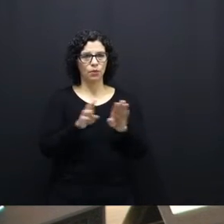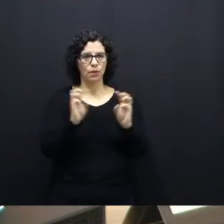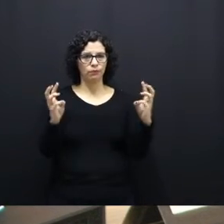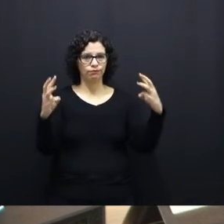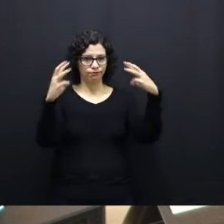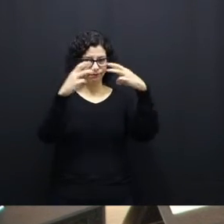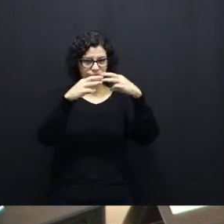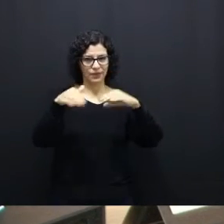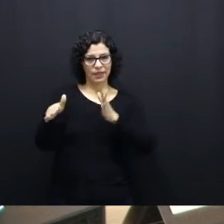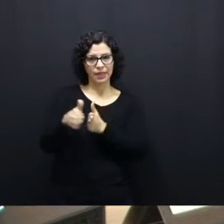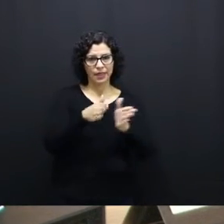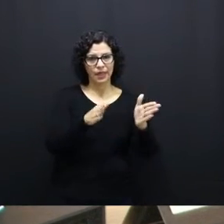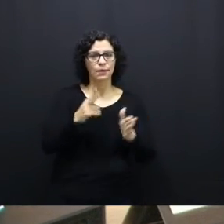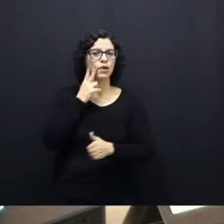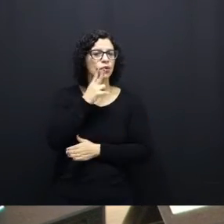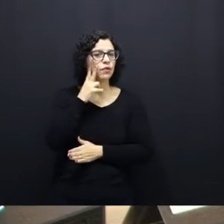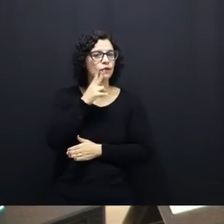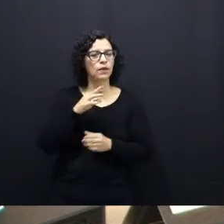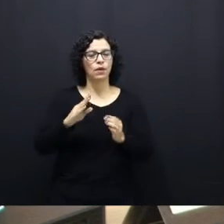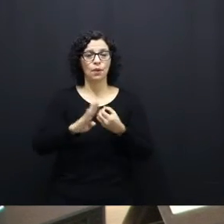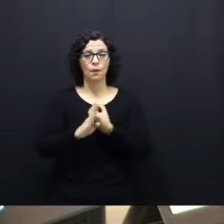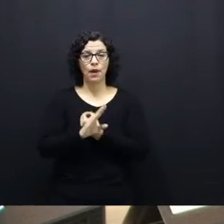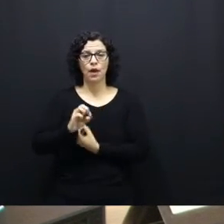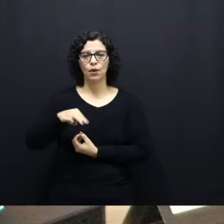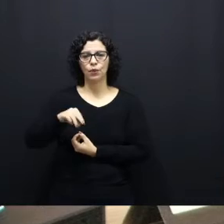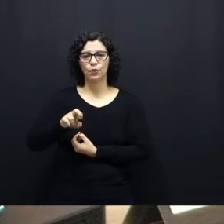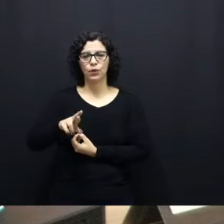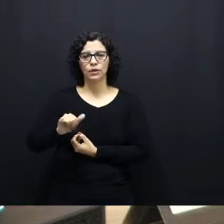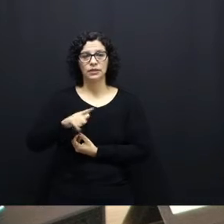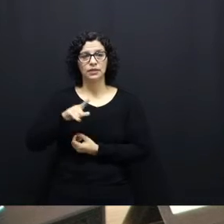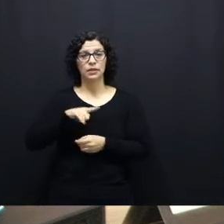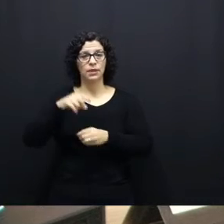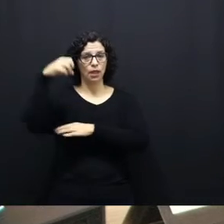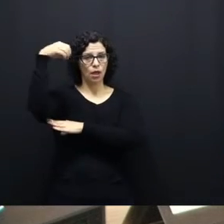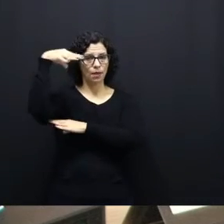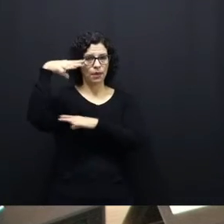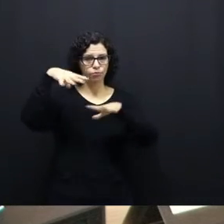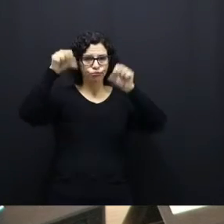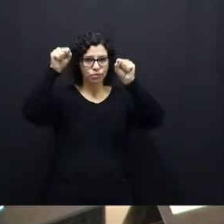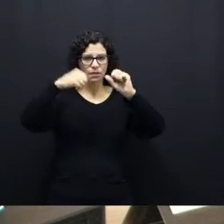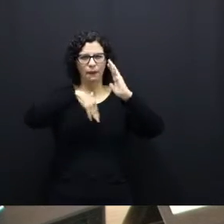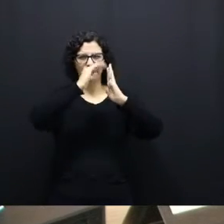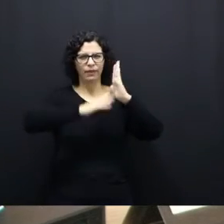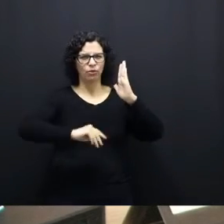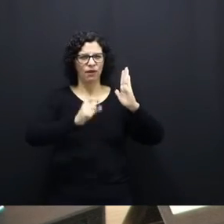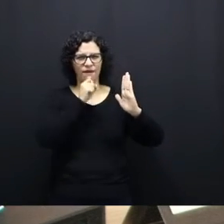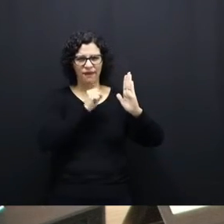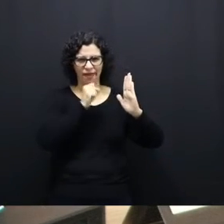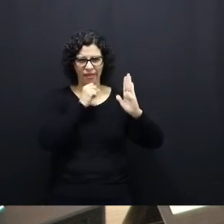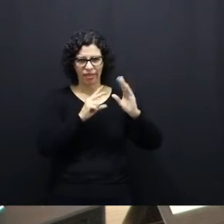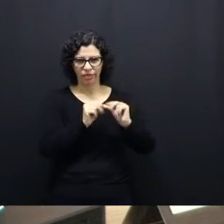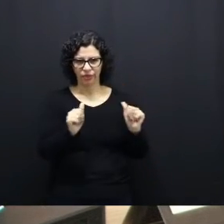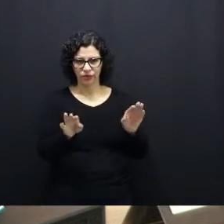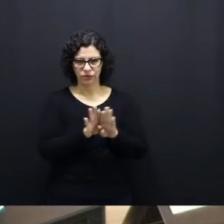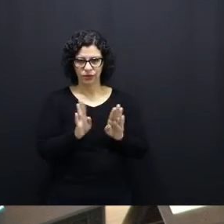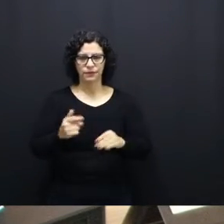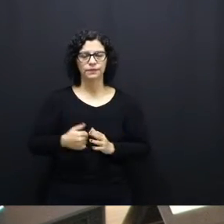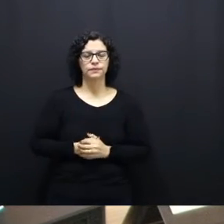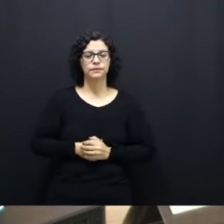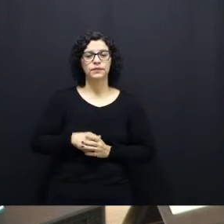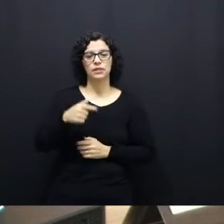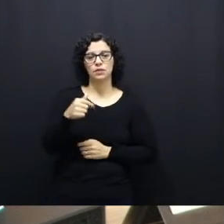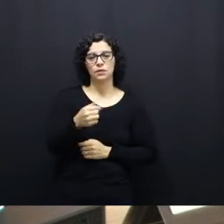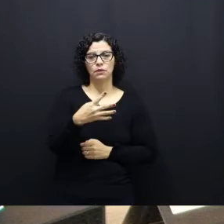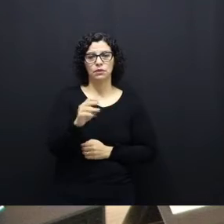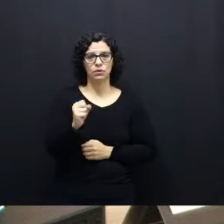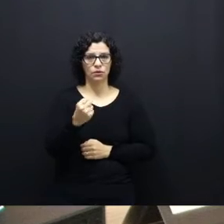do caminho do vinho e Colônia Murici os se encontram com lâmpadas queimadas e pinturas danificadas indicação no